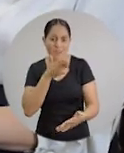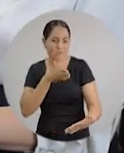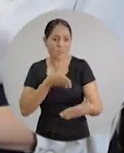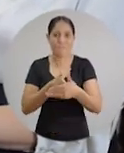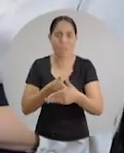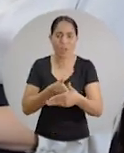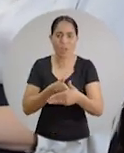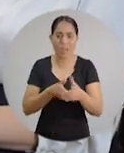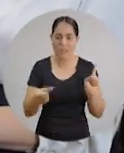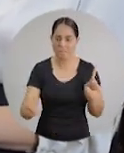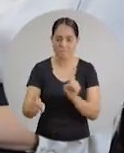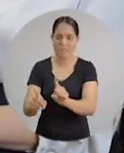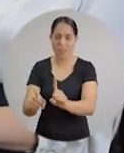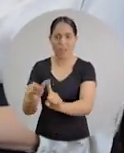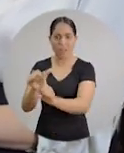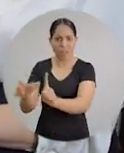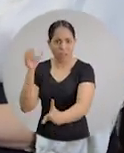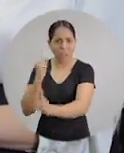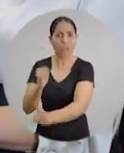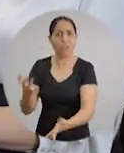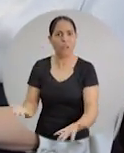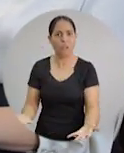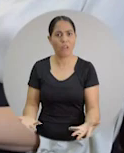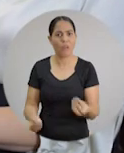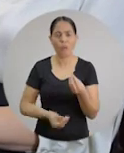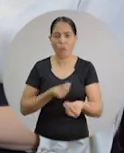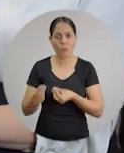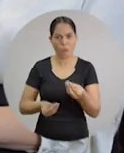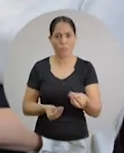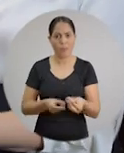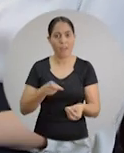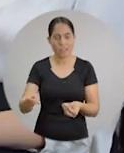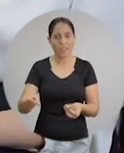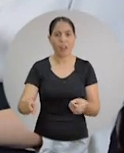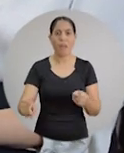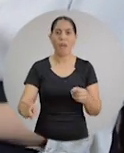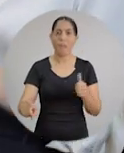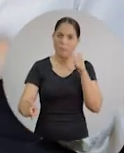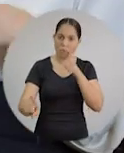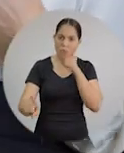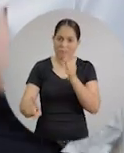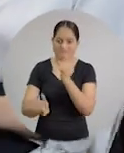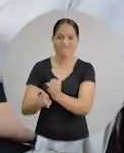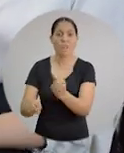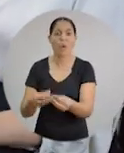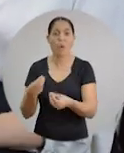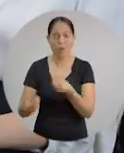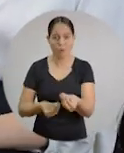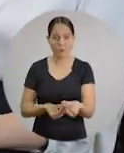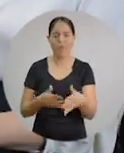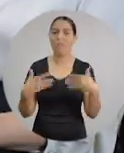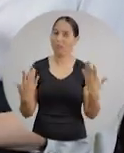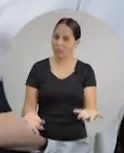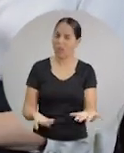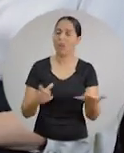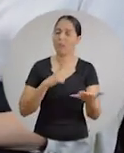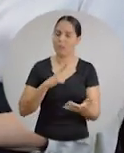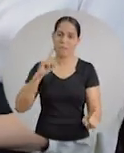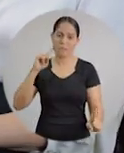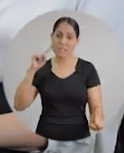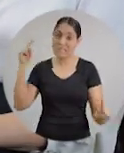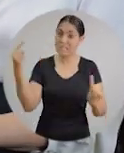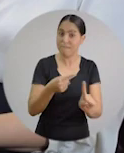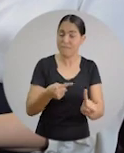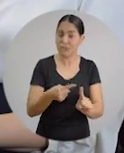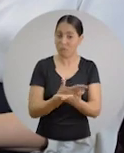impedir, né, o homicídio, o feminicídio daquela mulher. Então, dentro desse contexto, acho que esses são